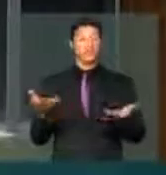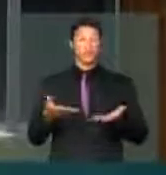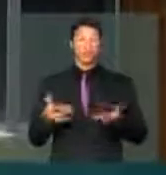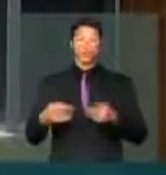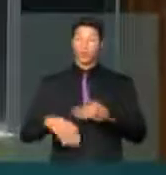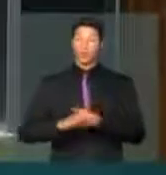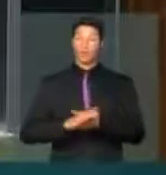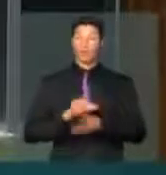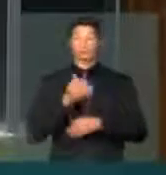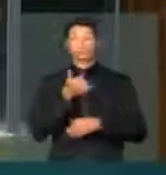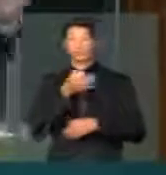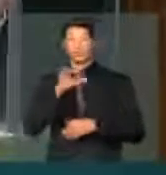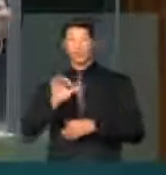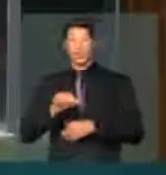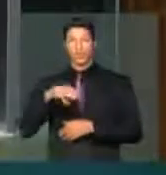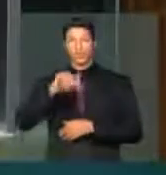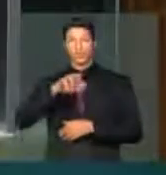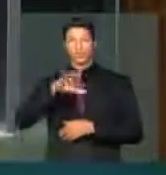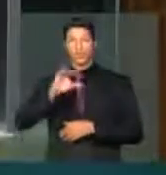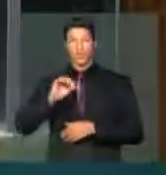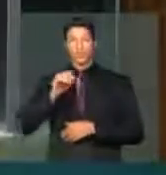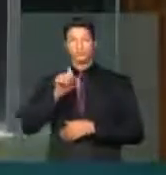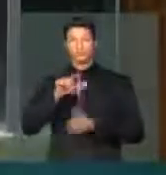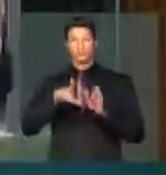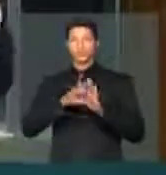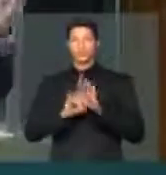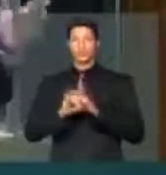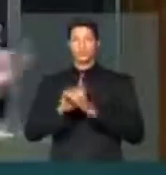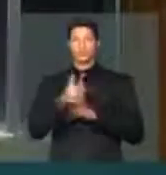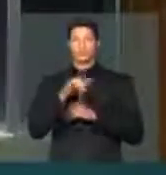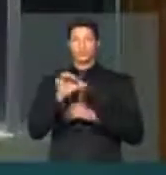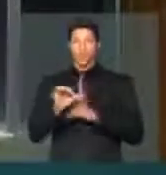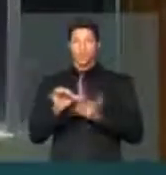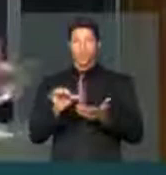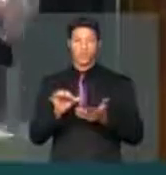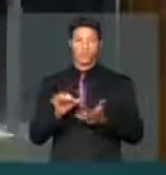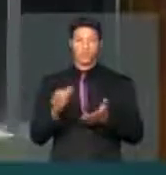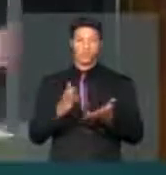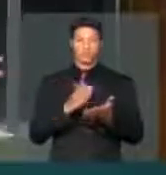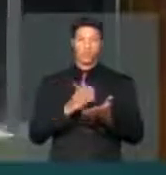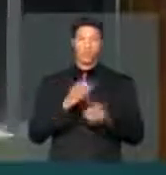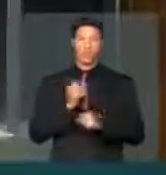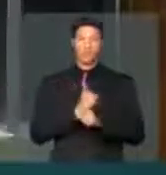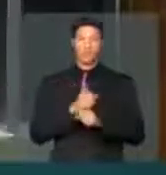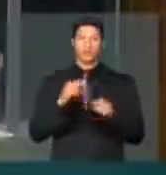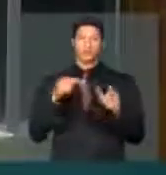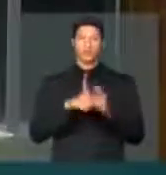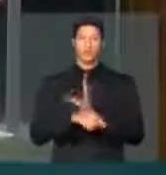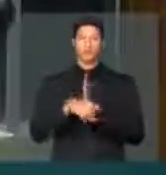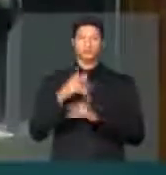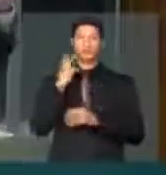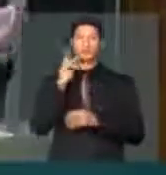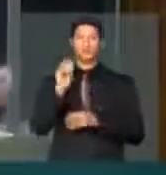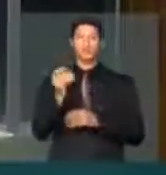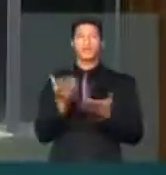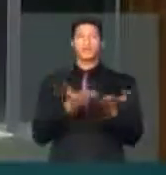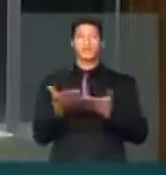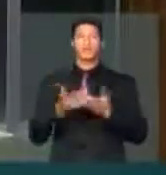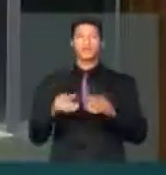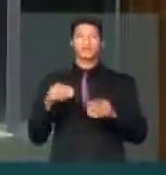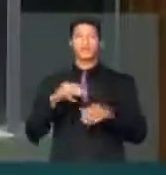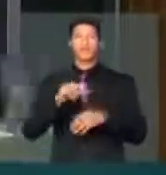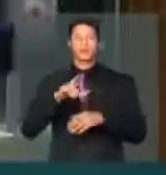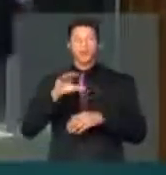ocasião 19 marcos de leis. E esses marcos de lei, alguns vão te perguntar, para que é que servem esses marcos de